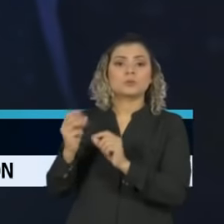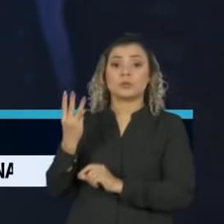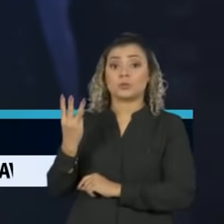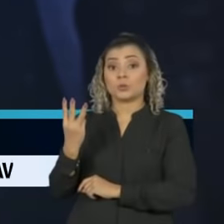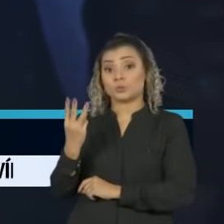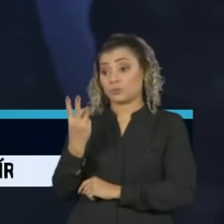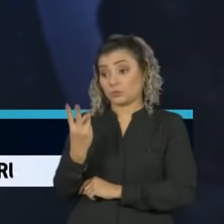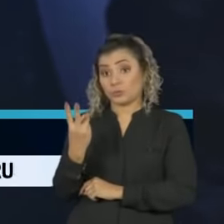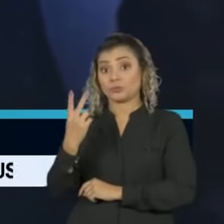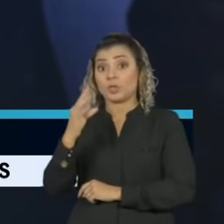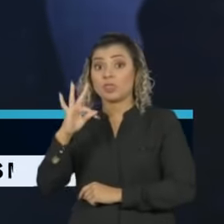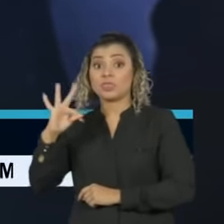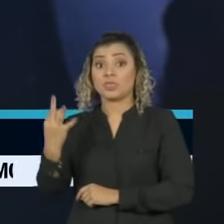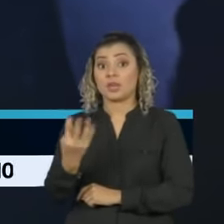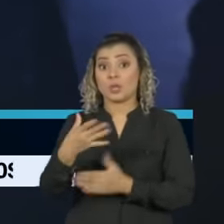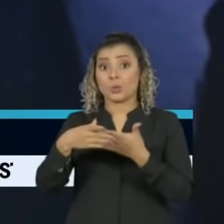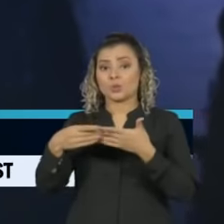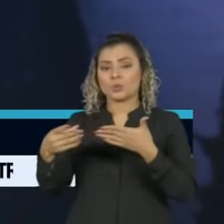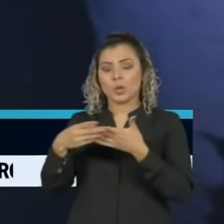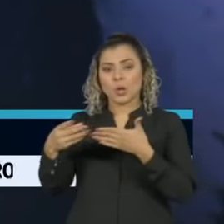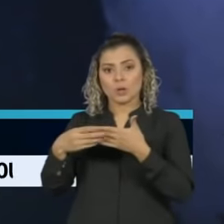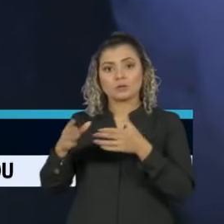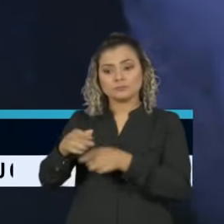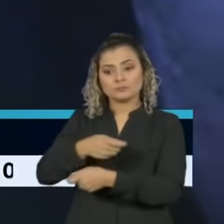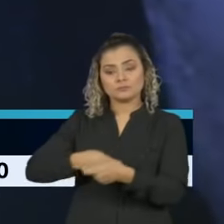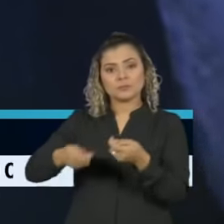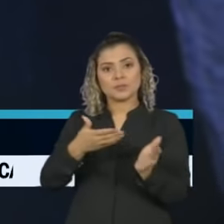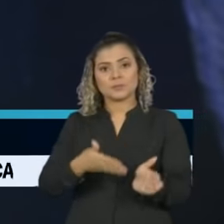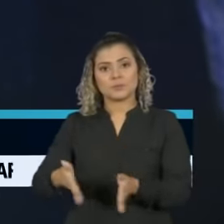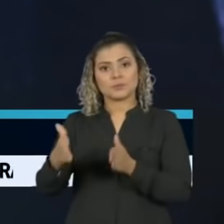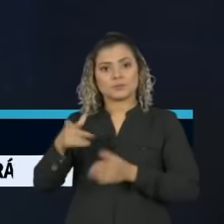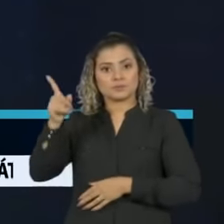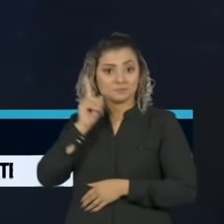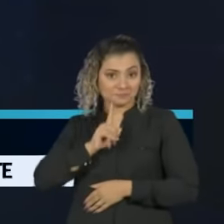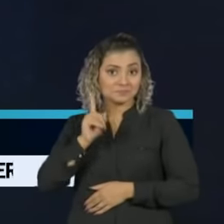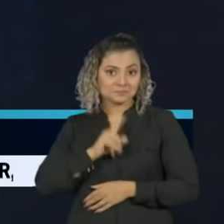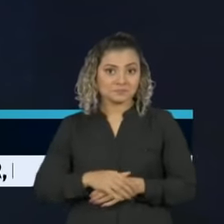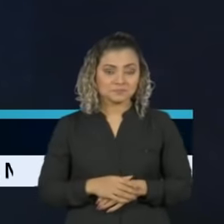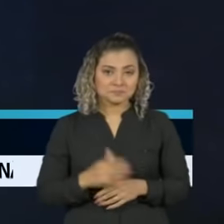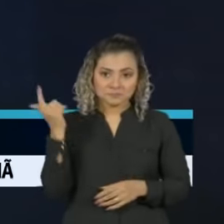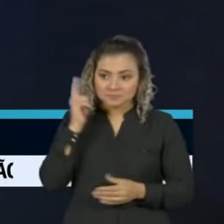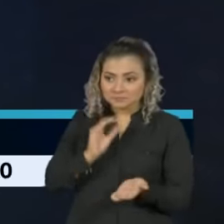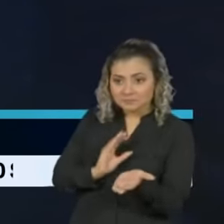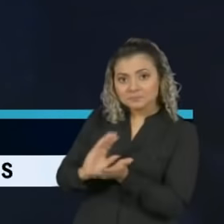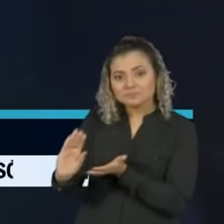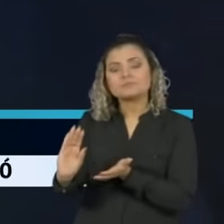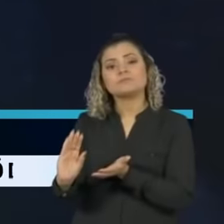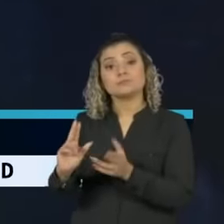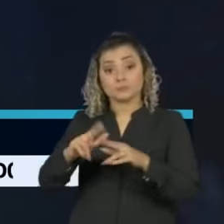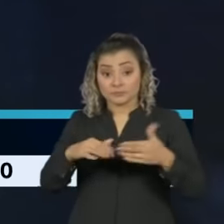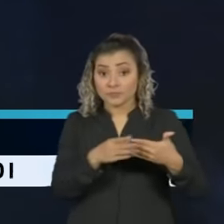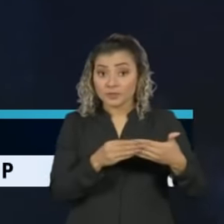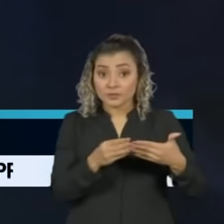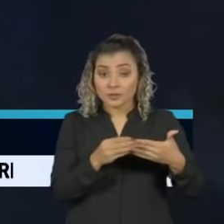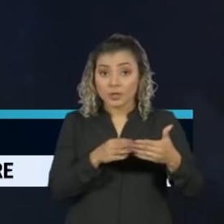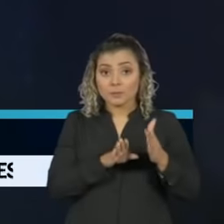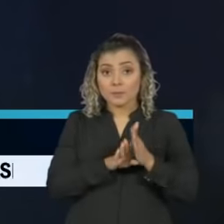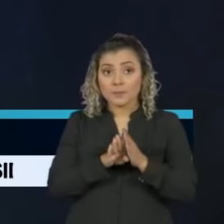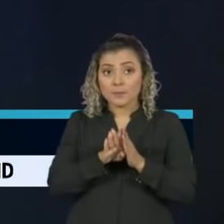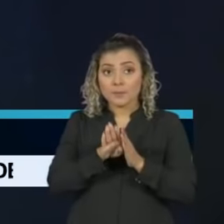de dólares para reduzir o efeito da pandemia na atividade produtiva dos Estados Unidos. Por conta disso, o dólar comercial chegou a